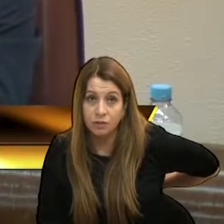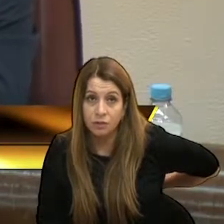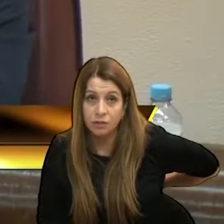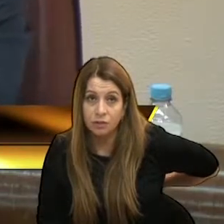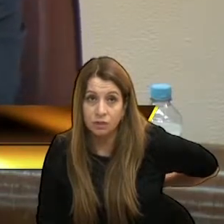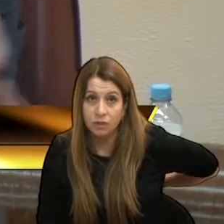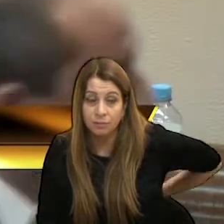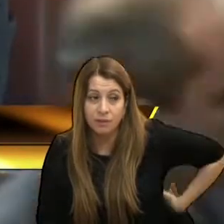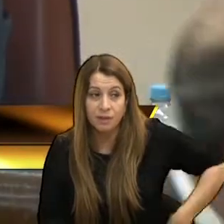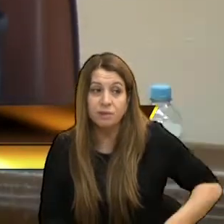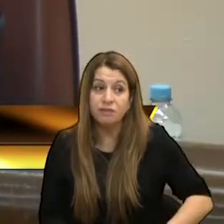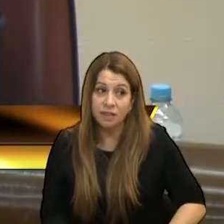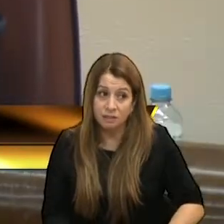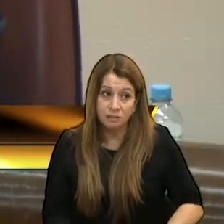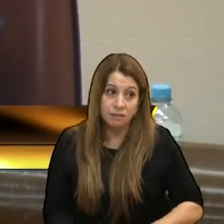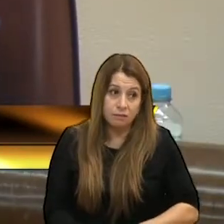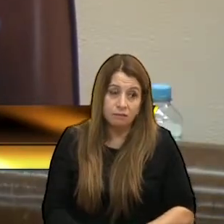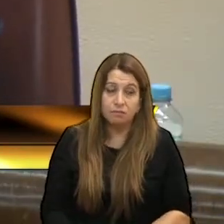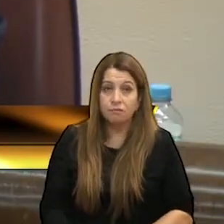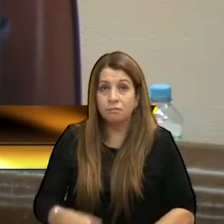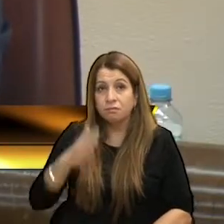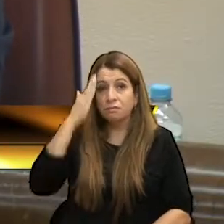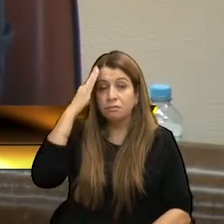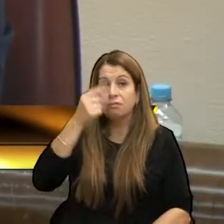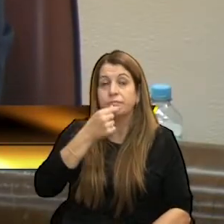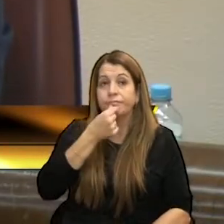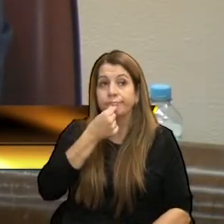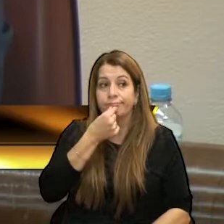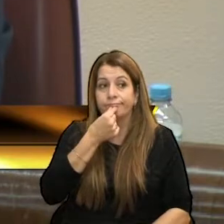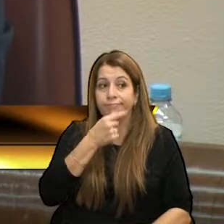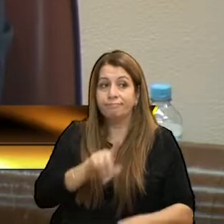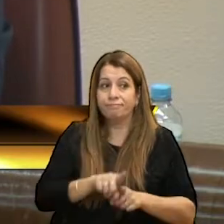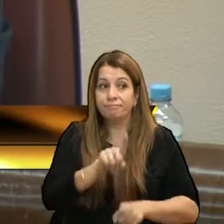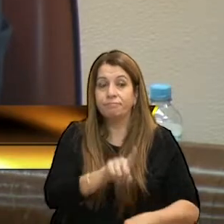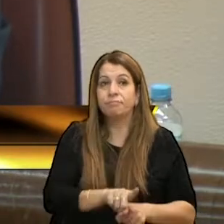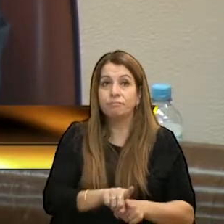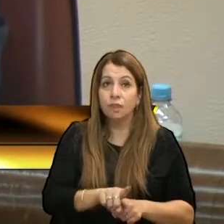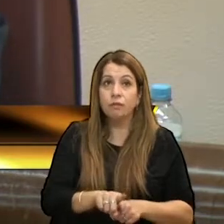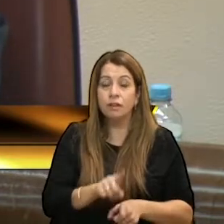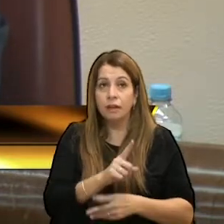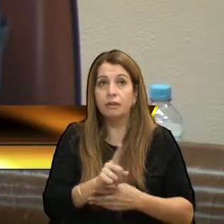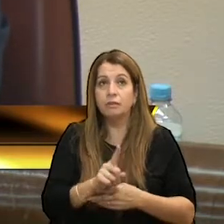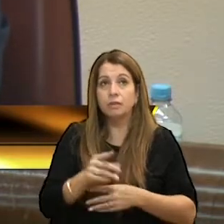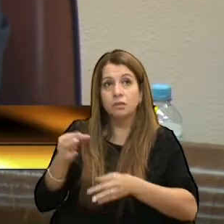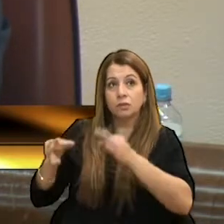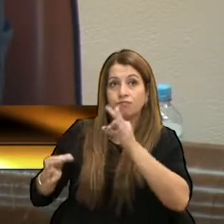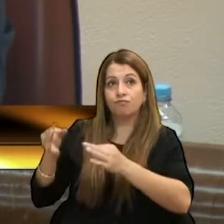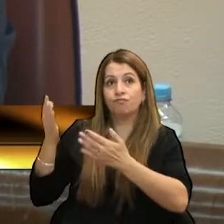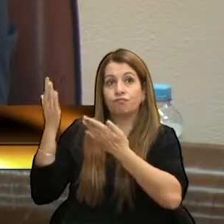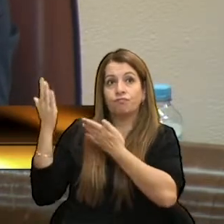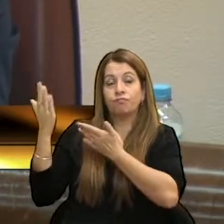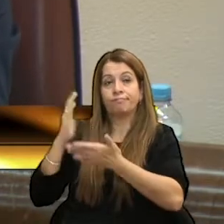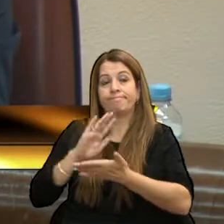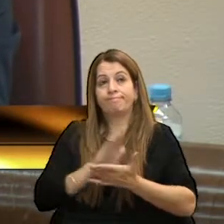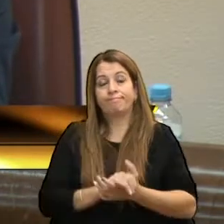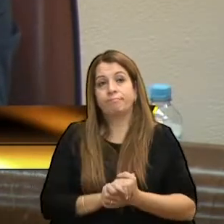Muito obrigado, vereador Rodrigo, pelas belas palavras e por essa justíssima homenagem.